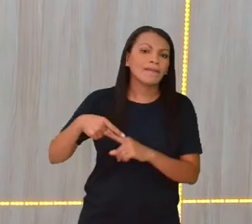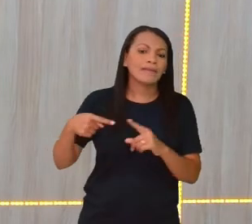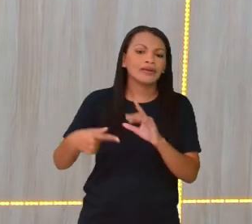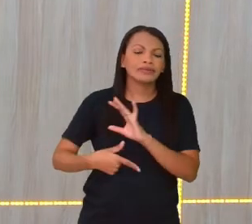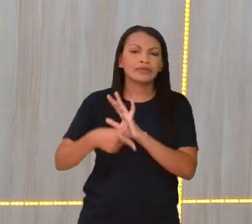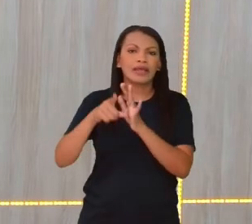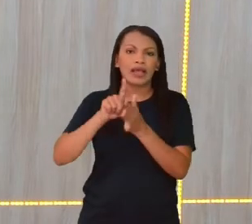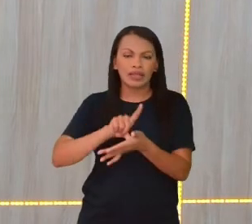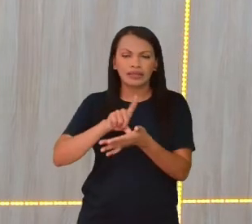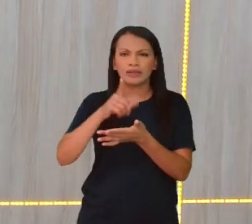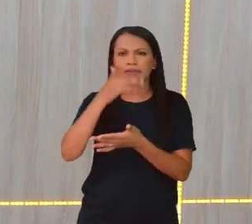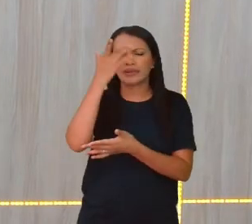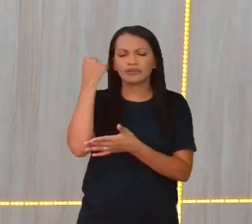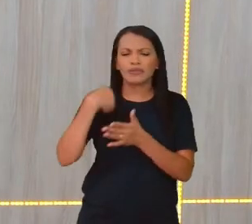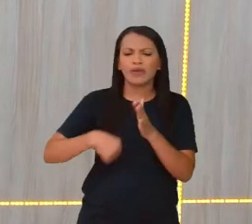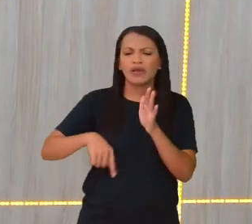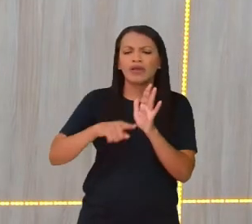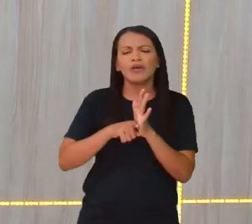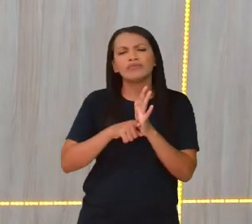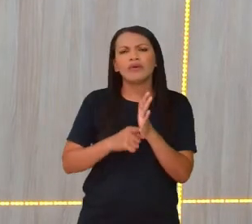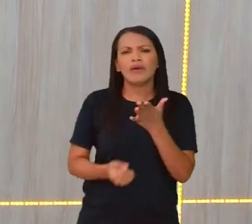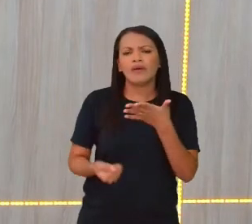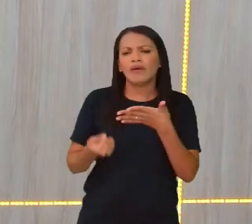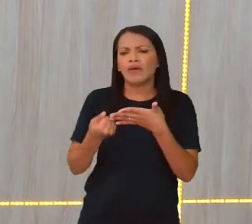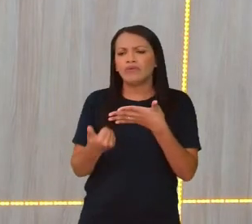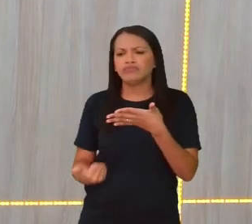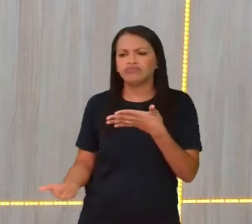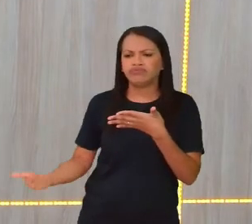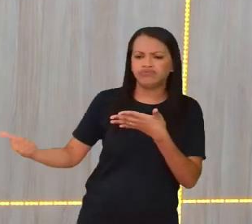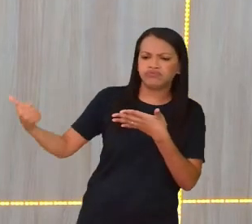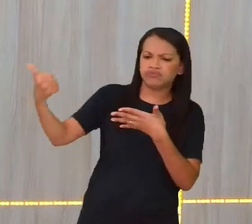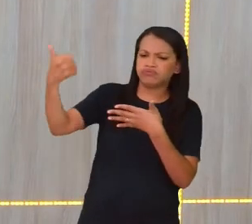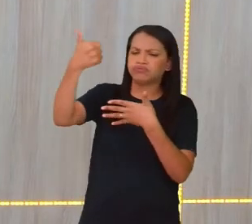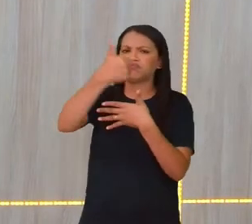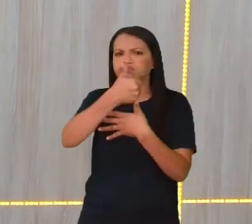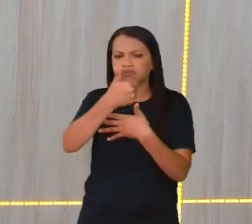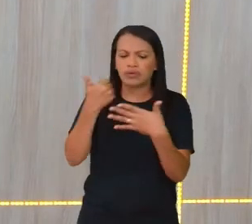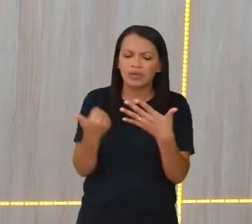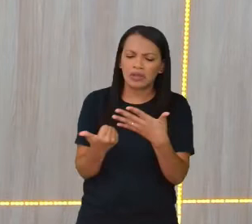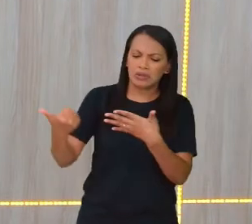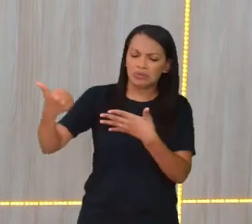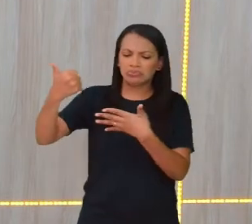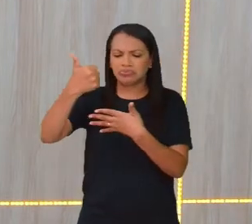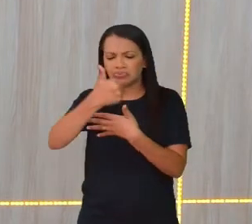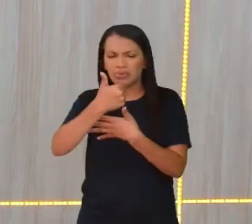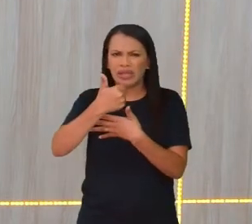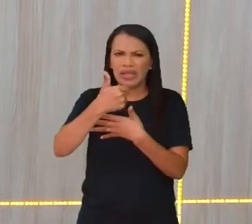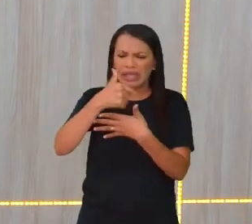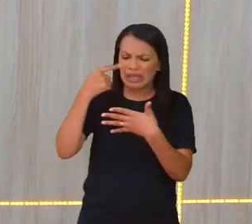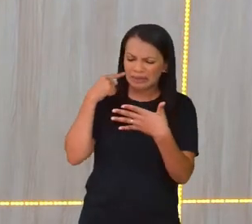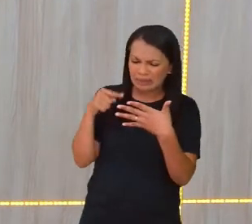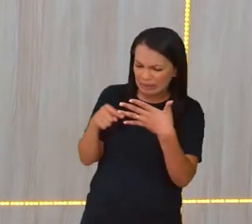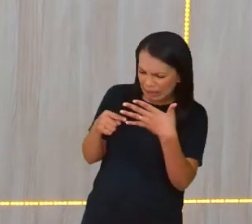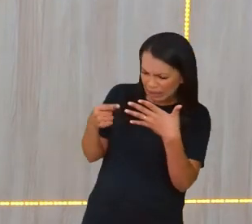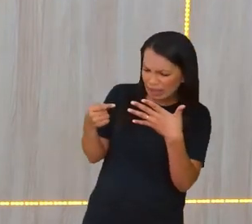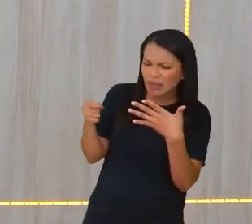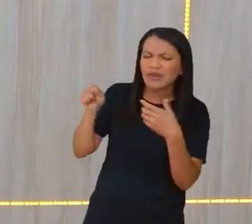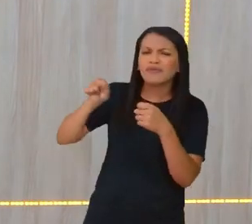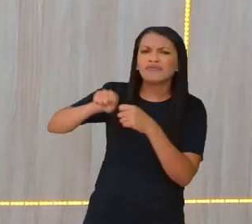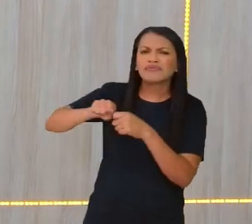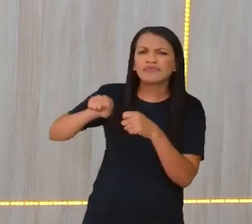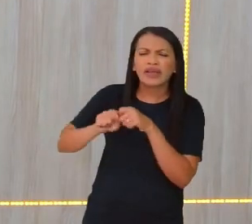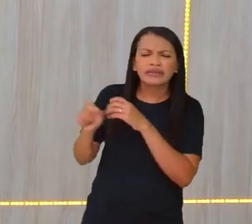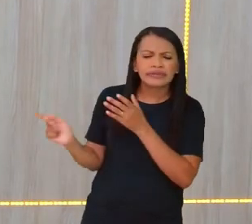mais graduado, quando queria meio que punir o menos graduado por alguma coisa que ele fez de errado, né, pelo o que